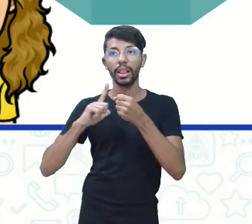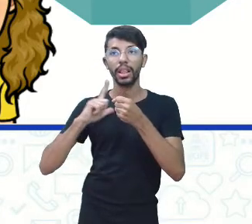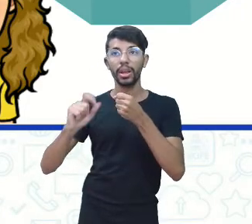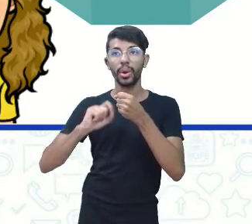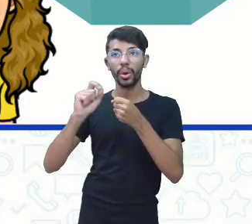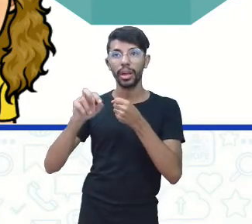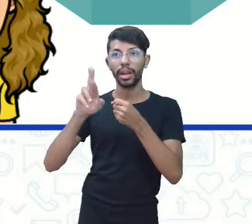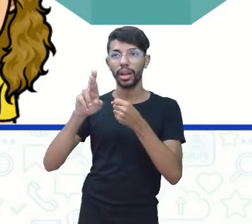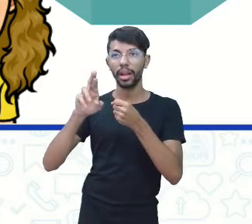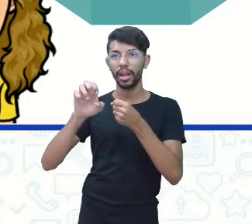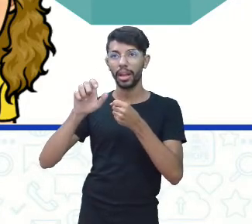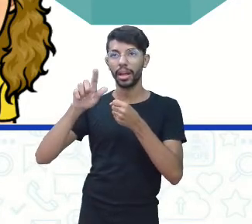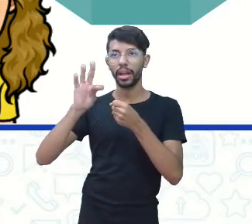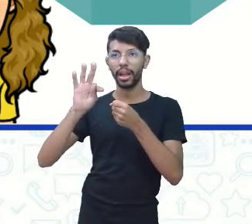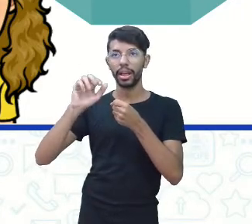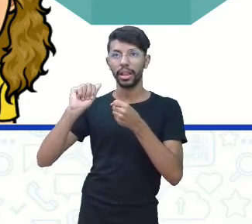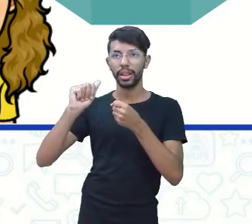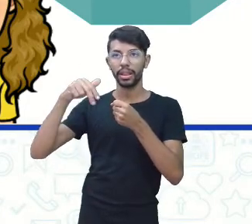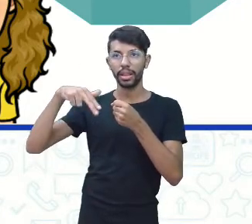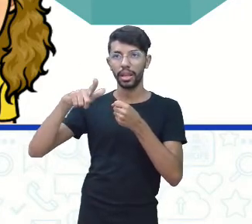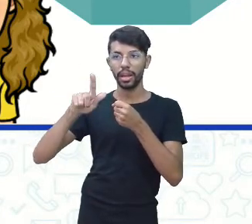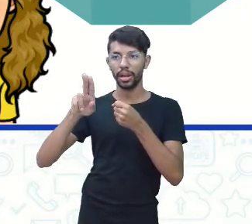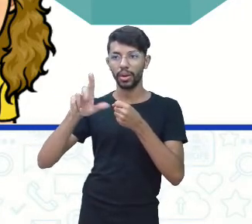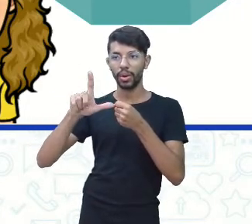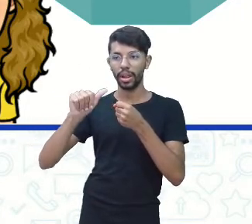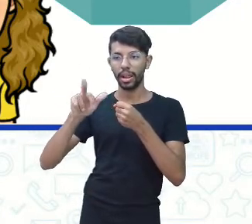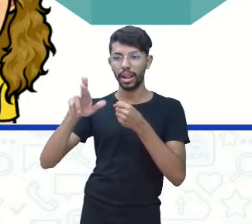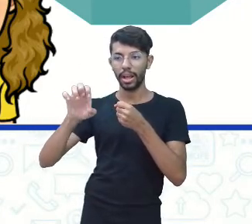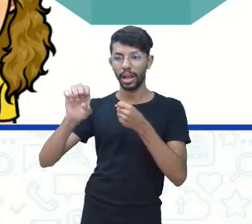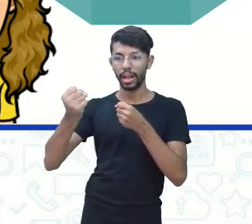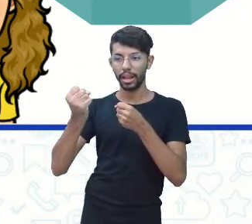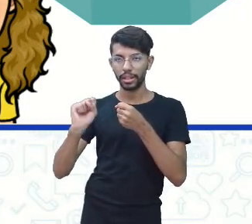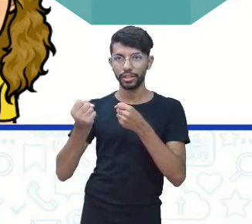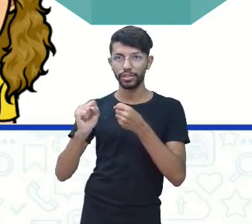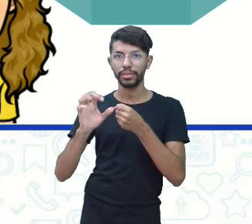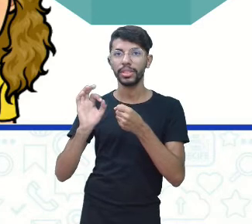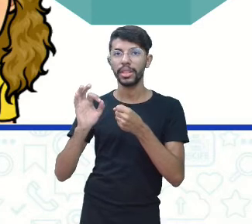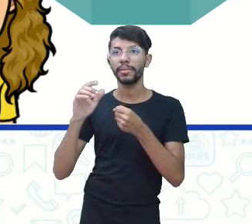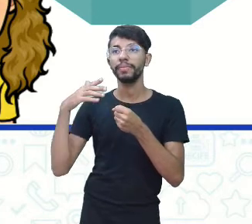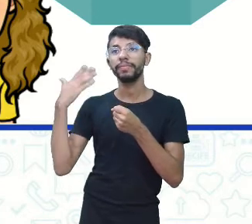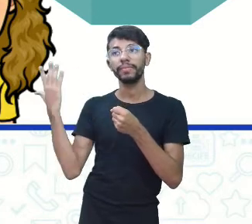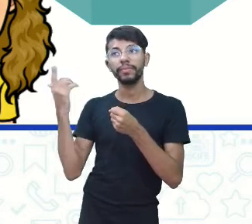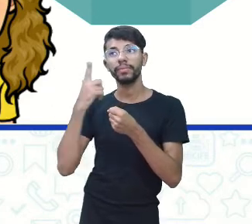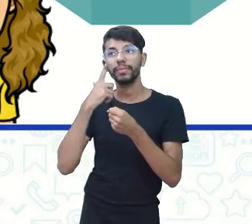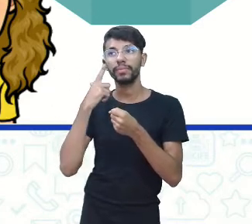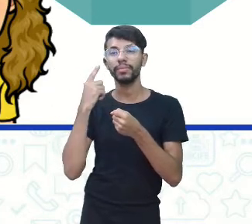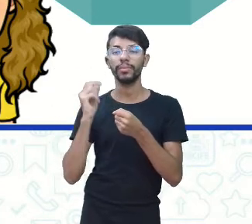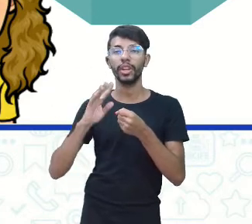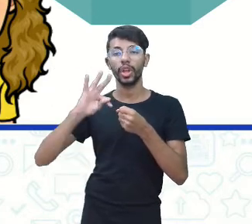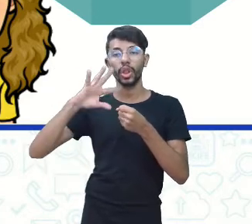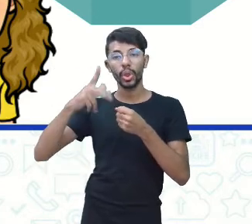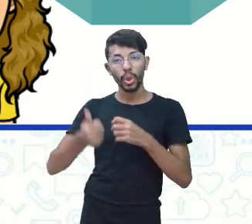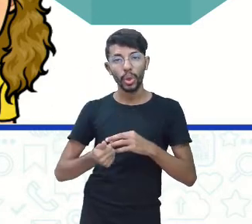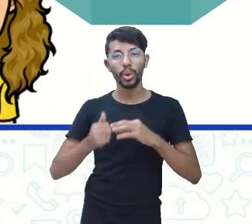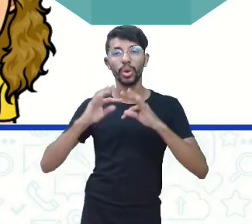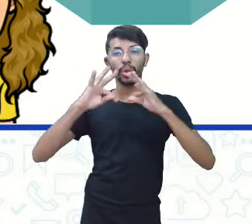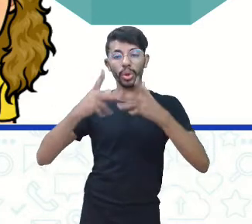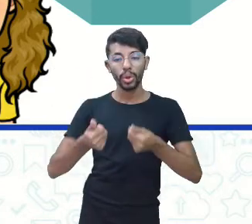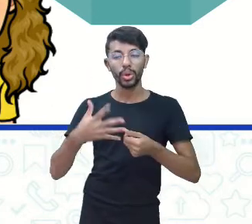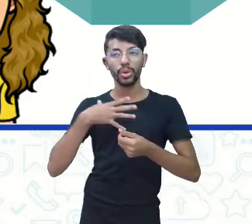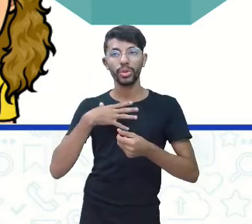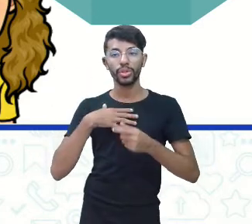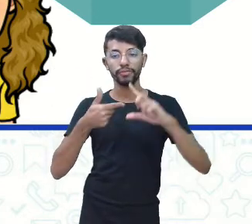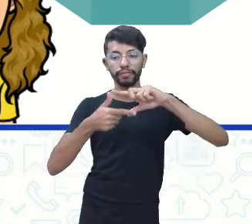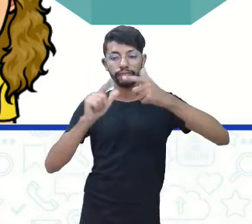e embaixo as figuras são as mesmas, mas lateralmente todas as formas que aparecem são